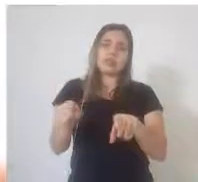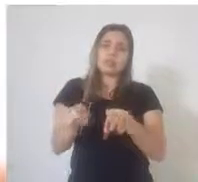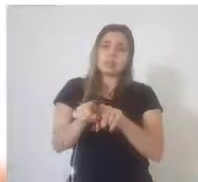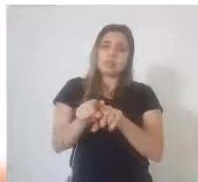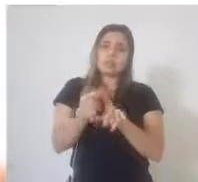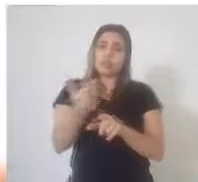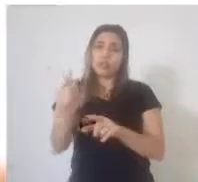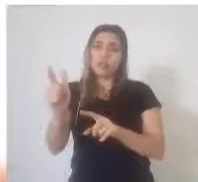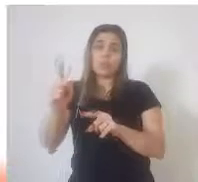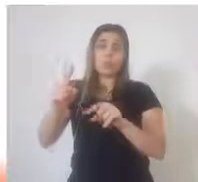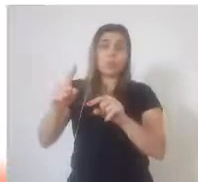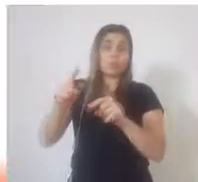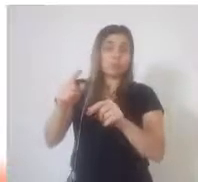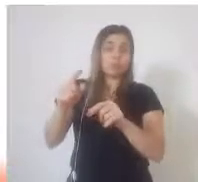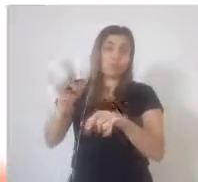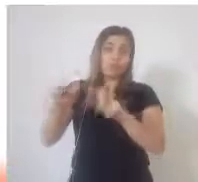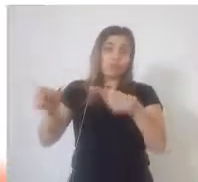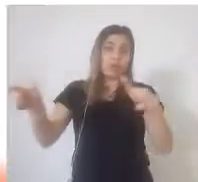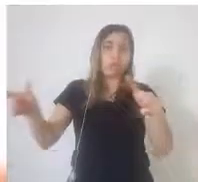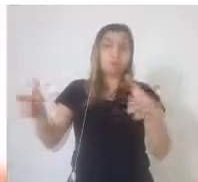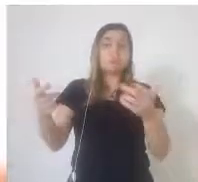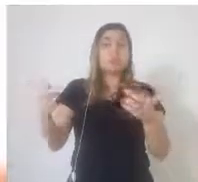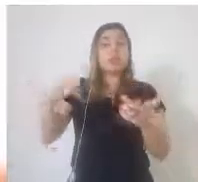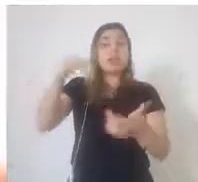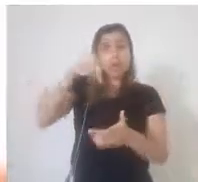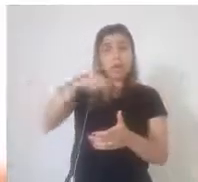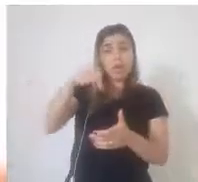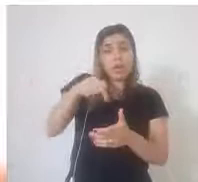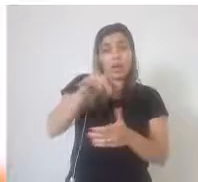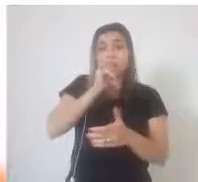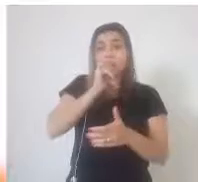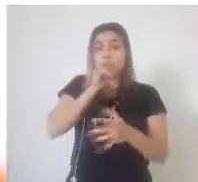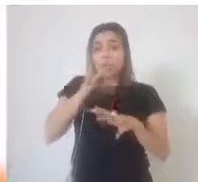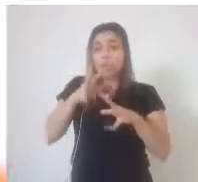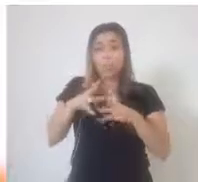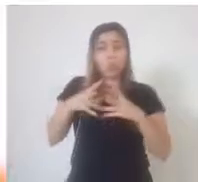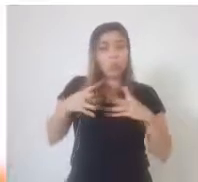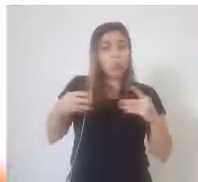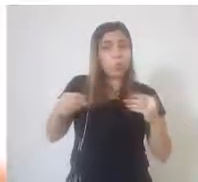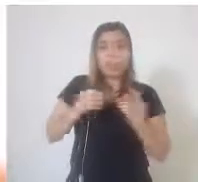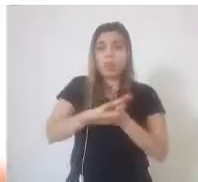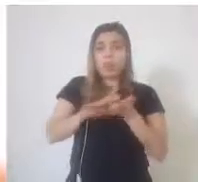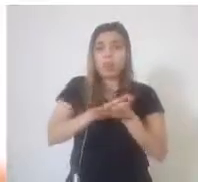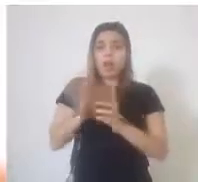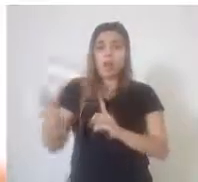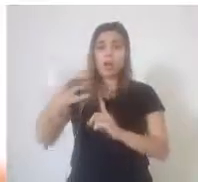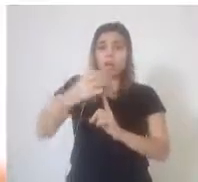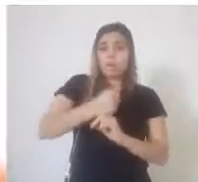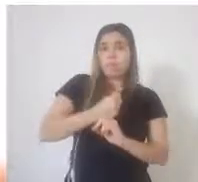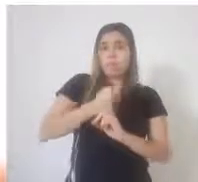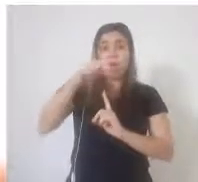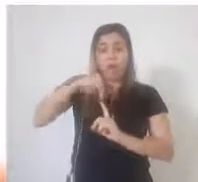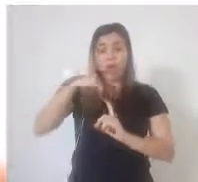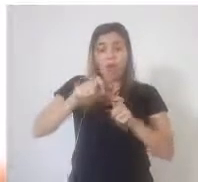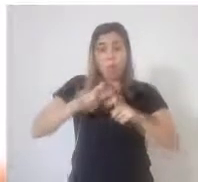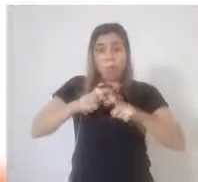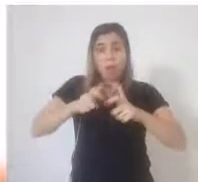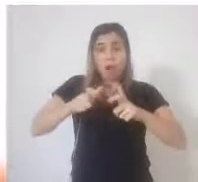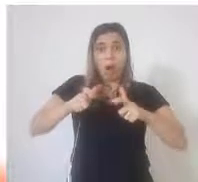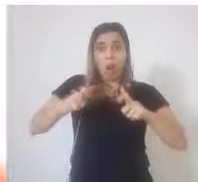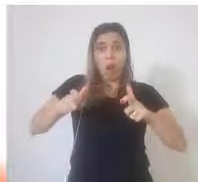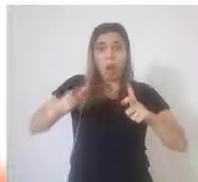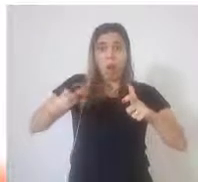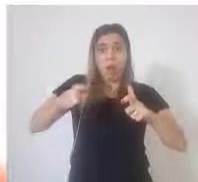nem pelas enzimas presentes nos outros organismos. Então, como essas substâncias não são degradadas, não são fragmentadas, elas